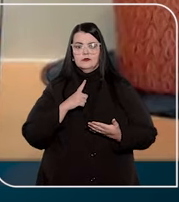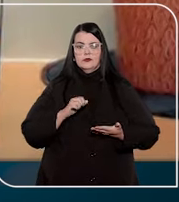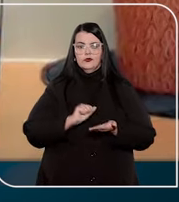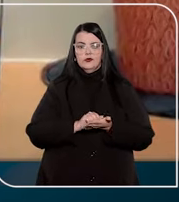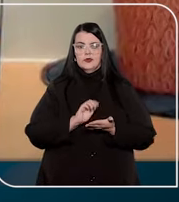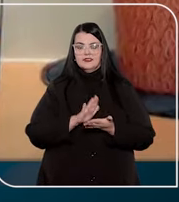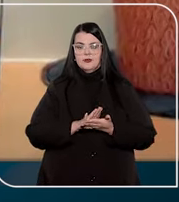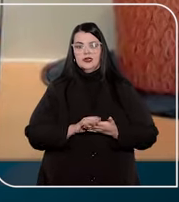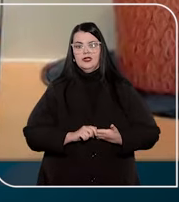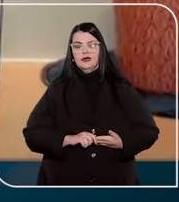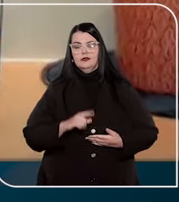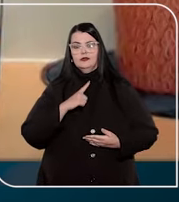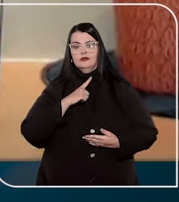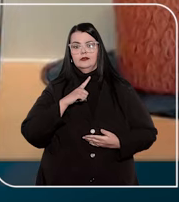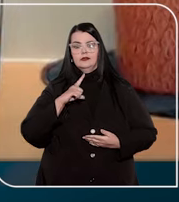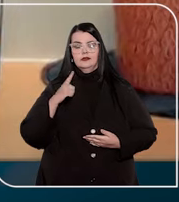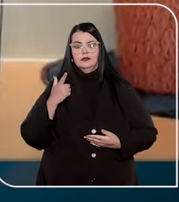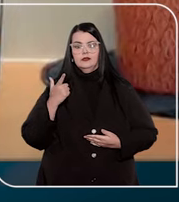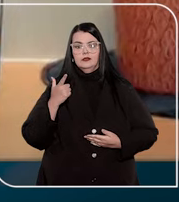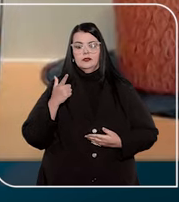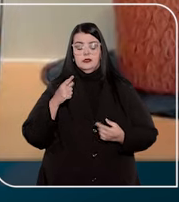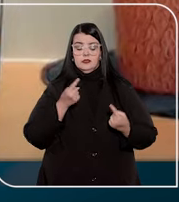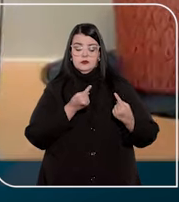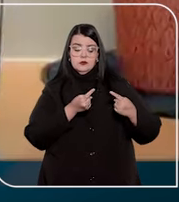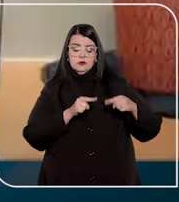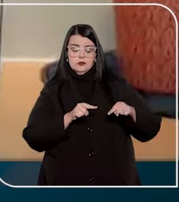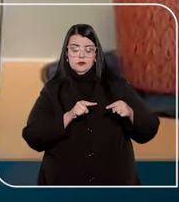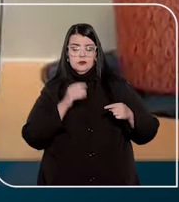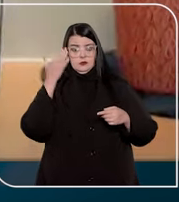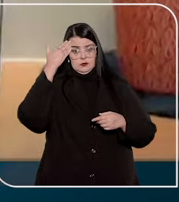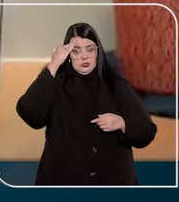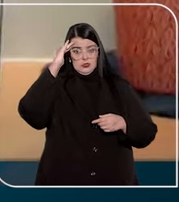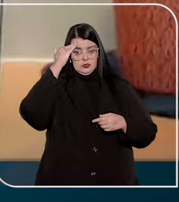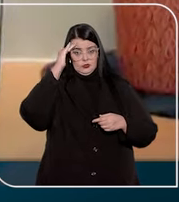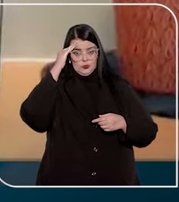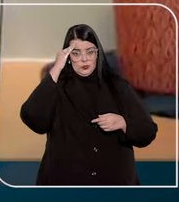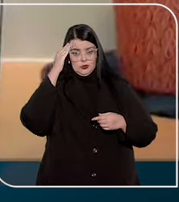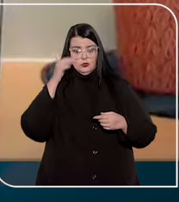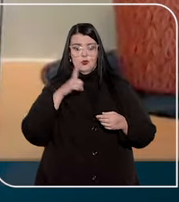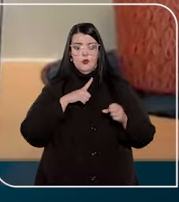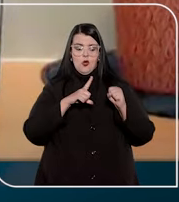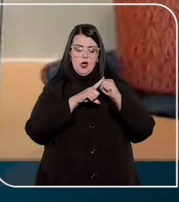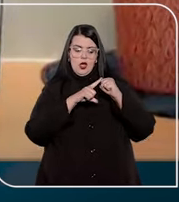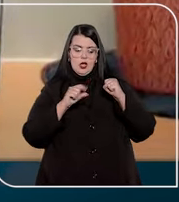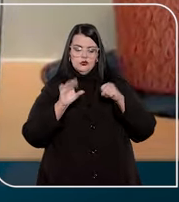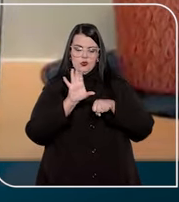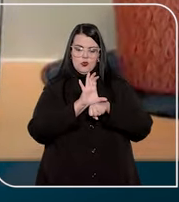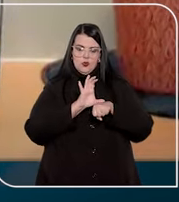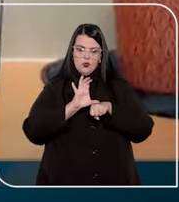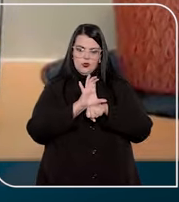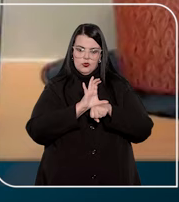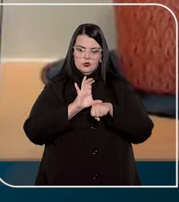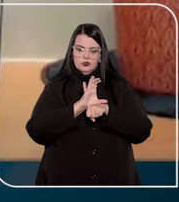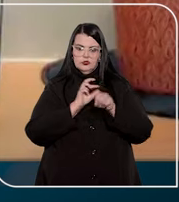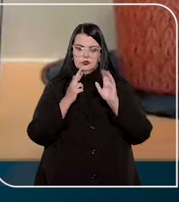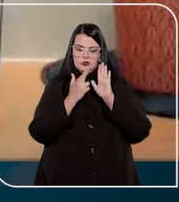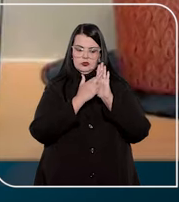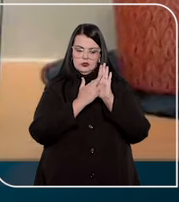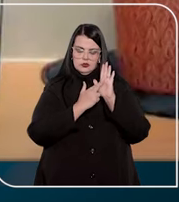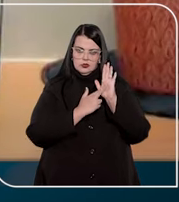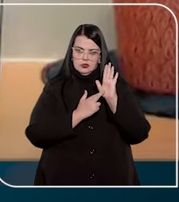uma interpretação, uma informalização do entendimento dos artigos da Constituição ou de normas que